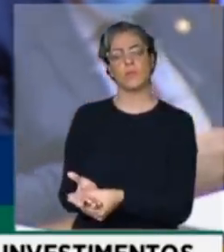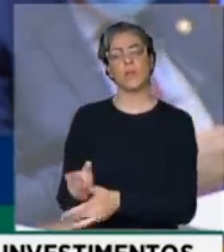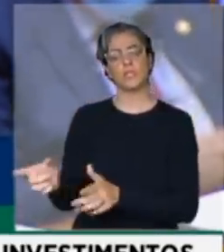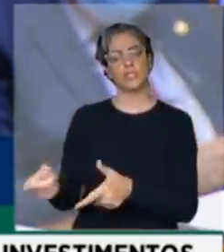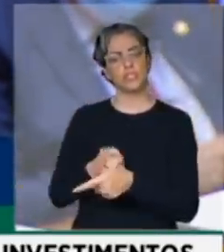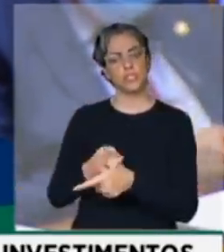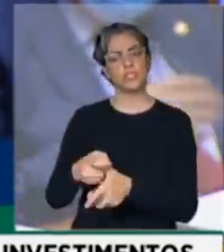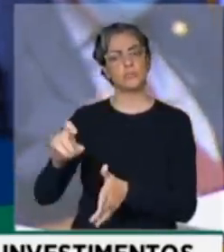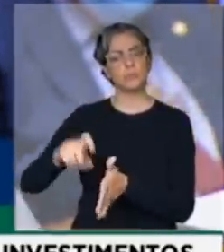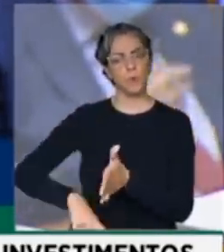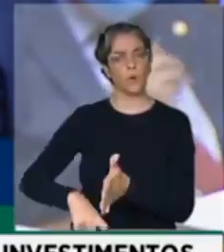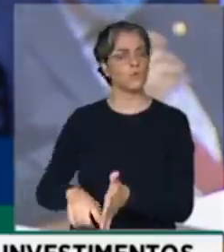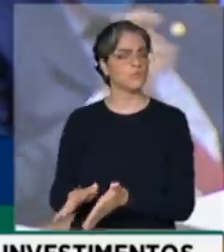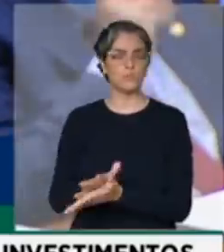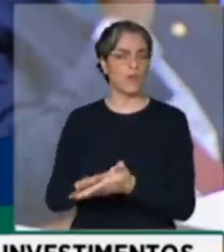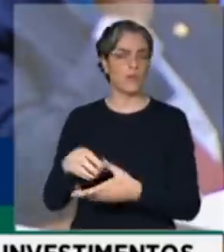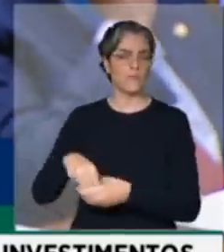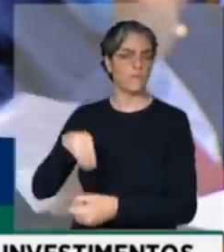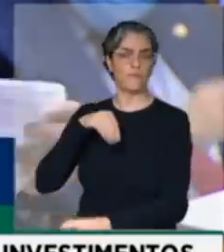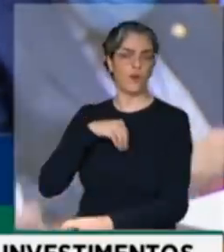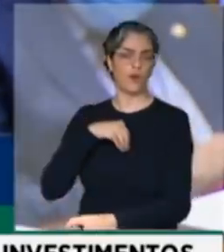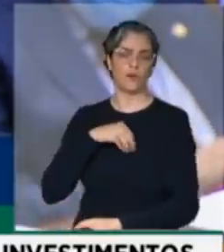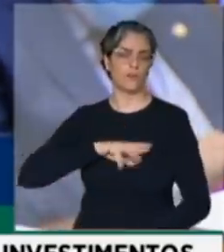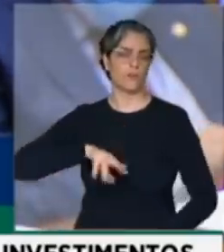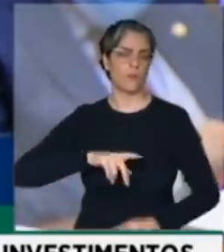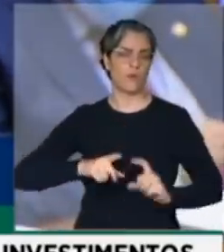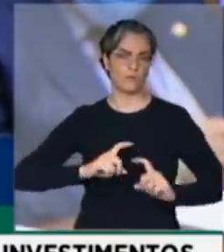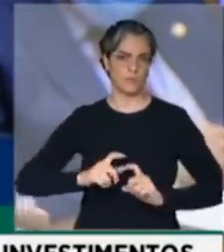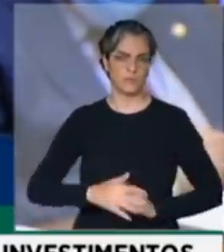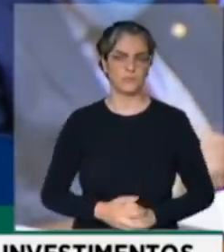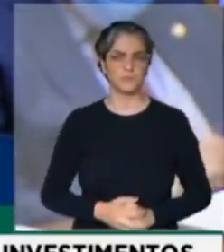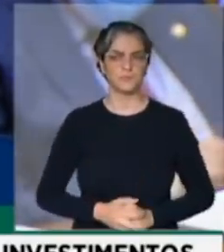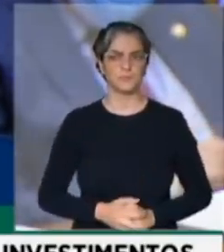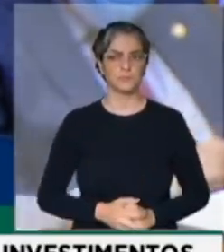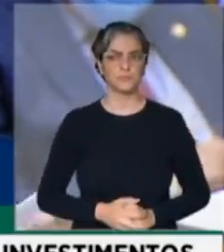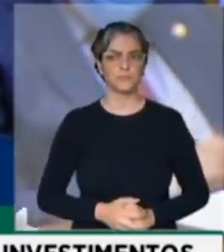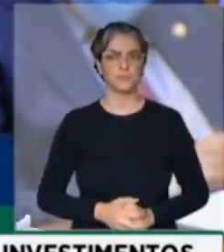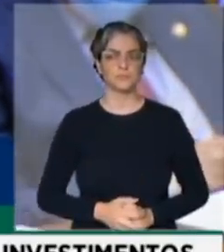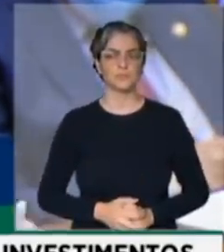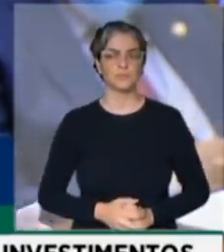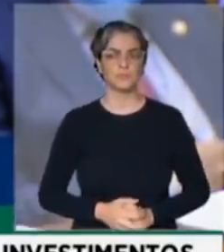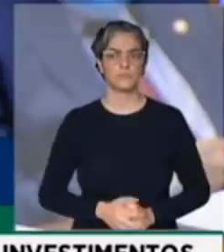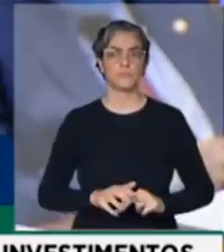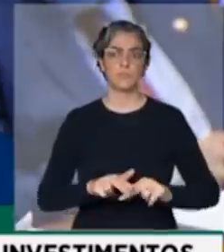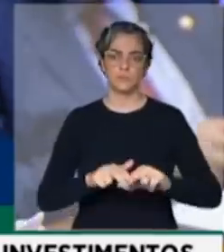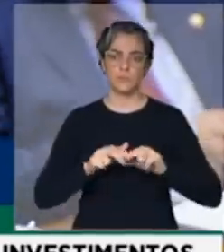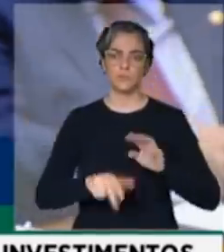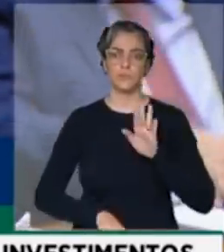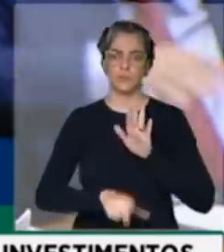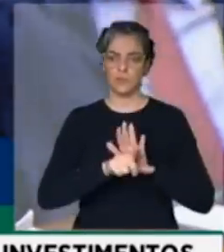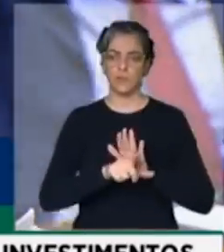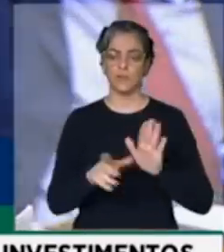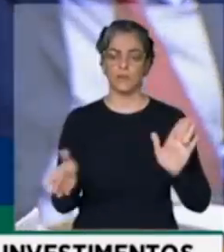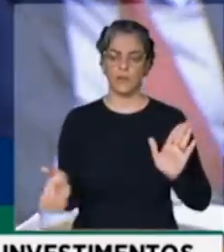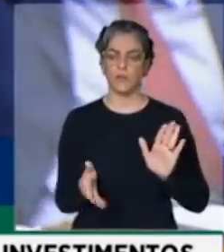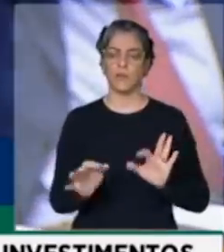justamente porque ele está de fora da administração. E o marco das startups, de maneira muito competente, colocada pelo deputado JHC e pelo deputado